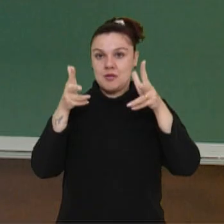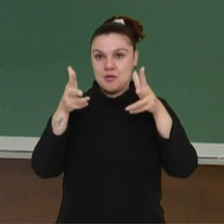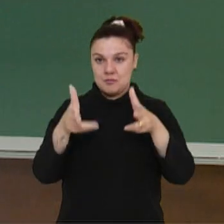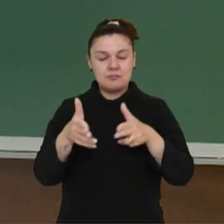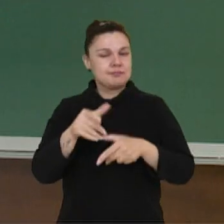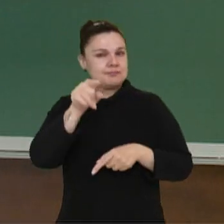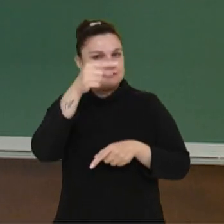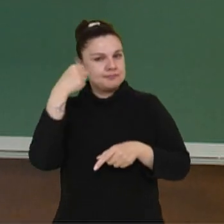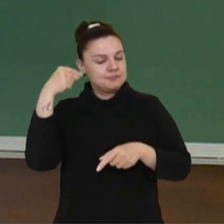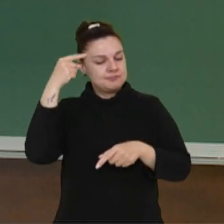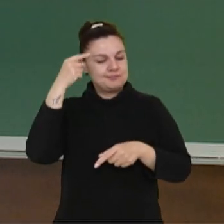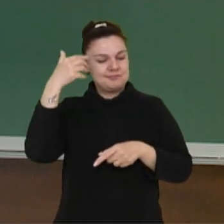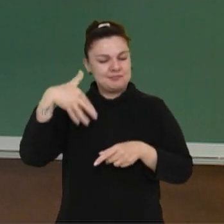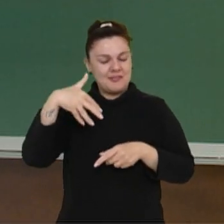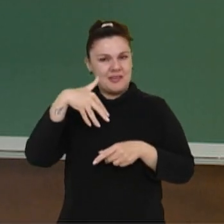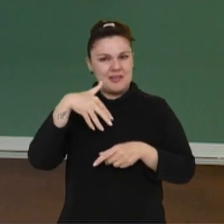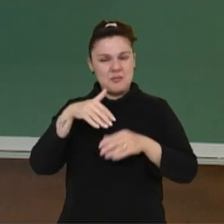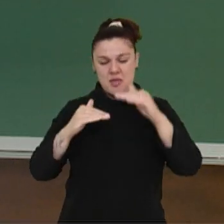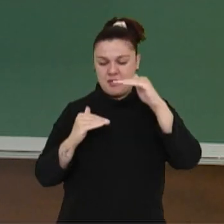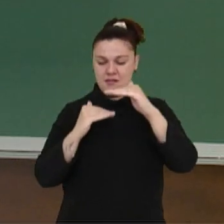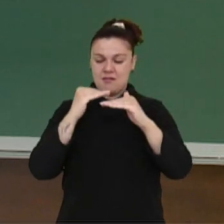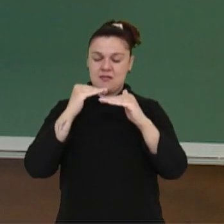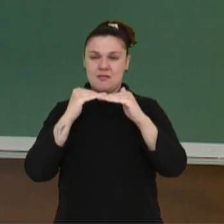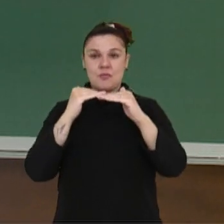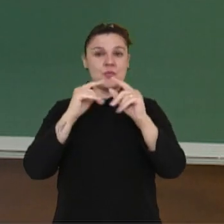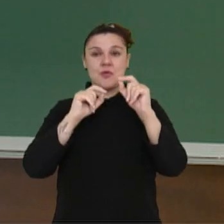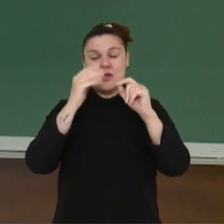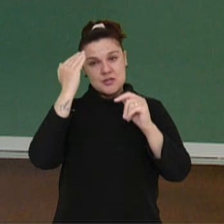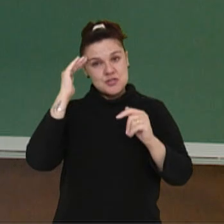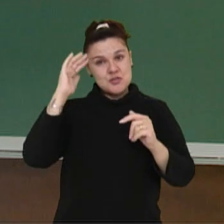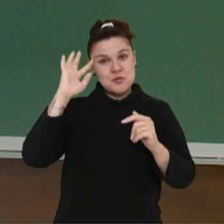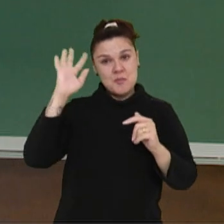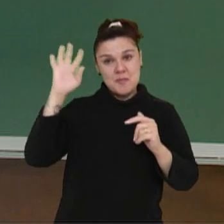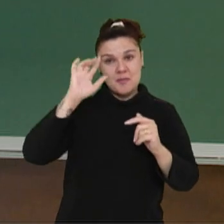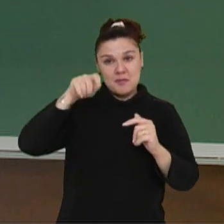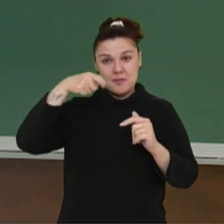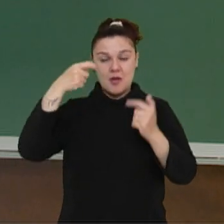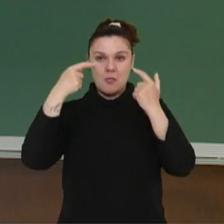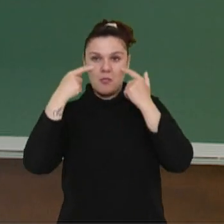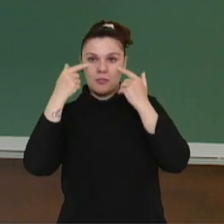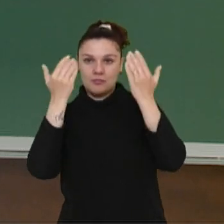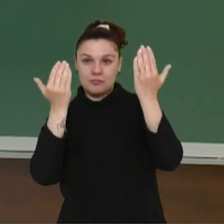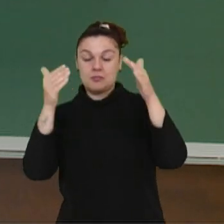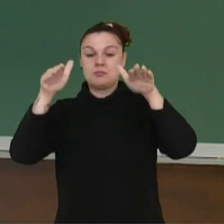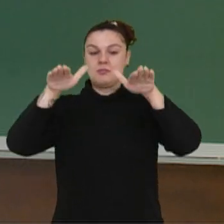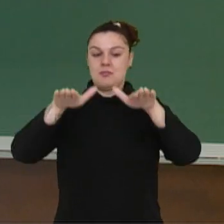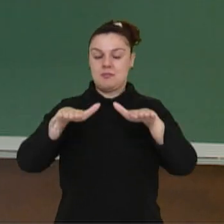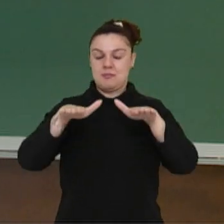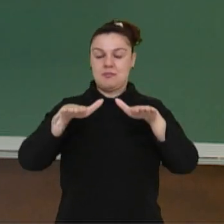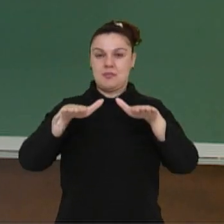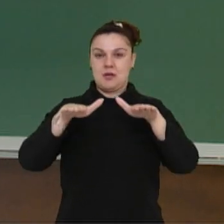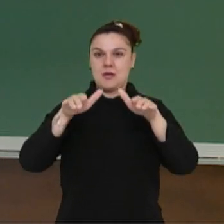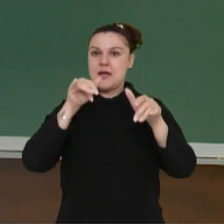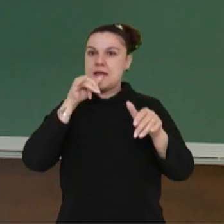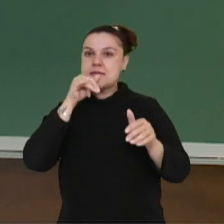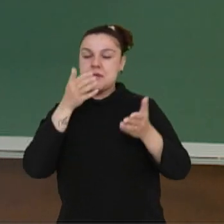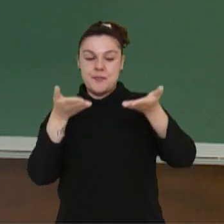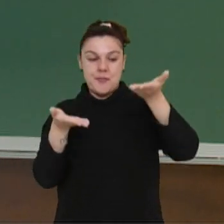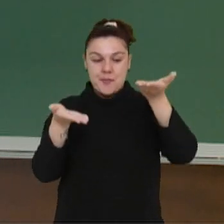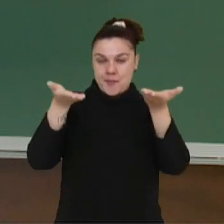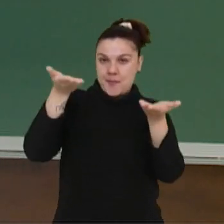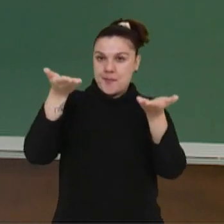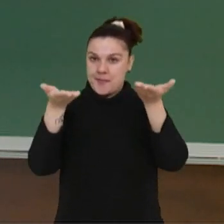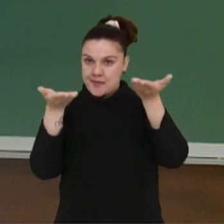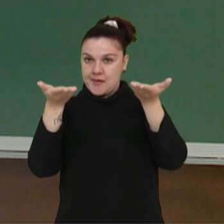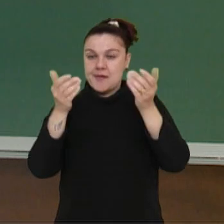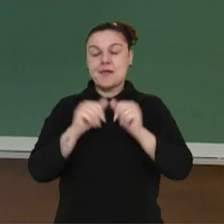nossa cabeça, quando a gente ouve a palavra equilíbrio, normalmente a gente pensa em imagens que estão estáticas. Os pratos da balança do